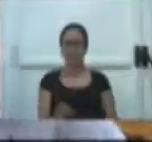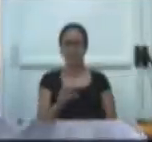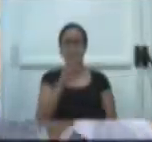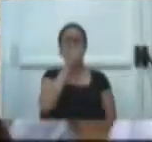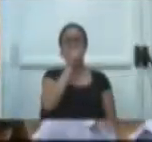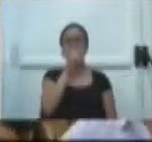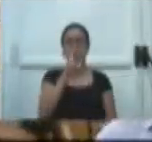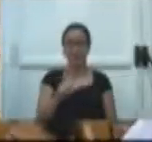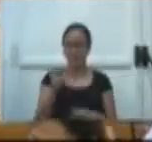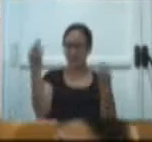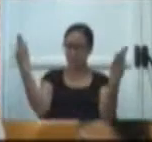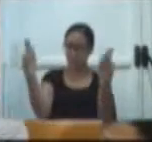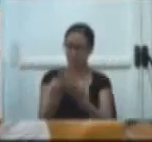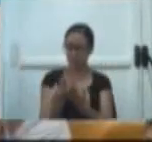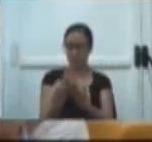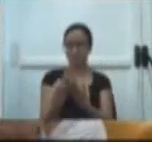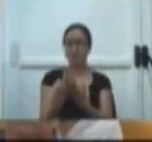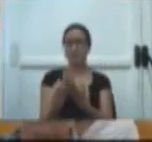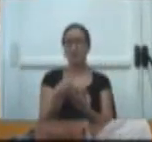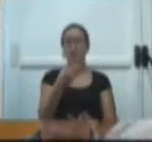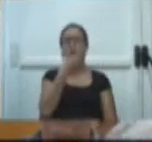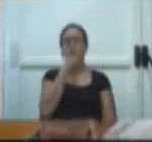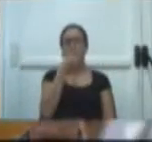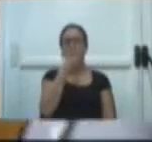senhor Ricardo de Lima Isaac.